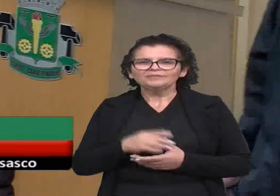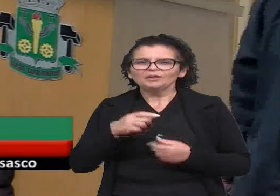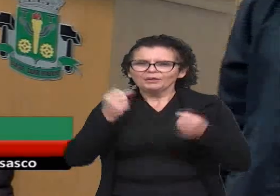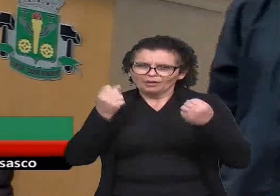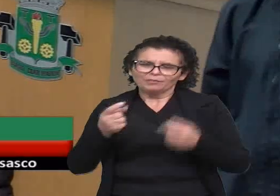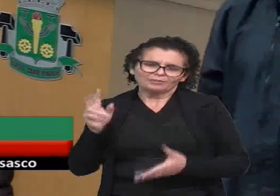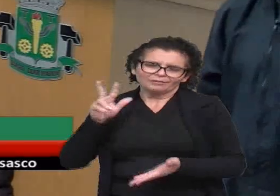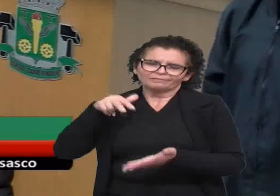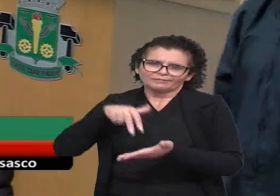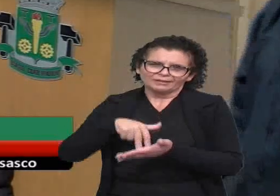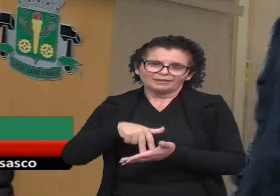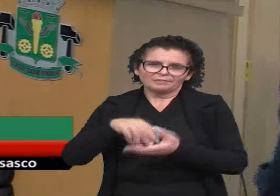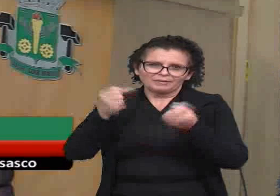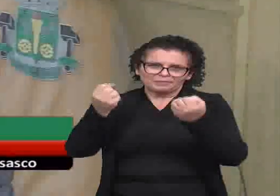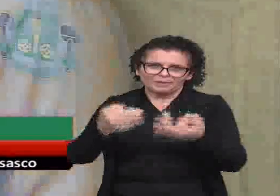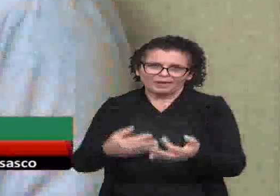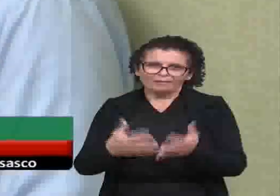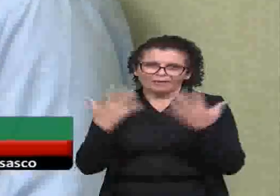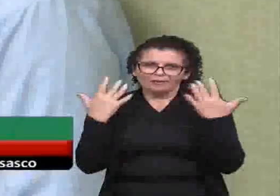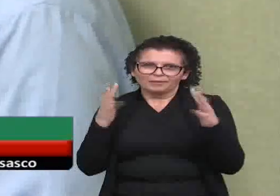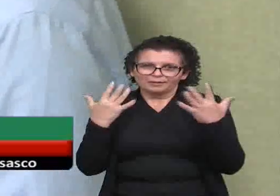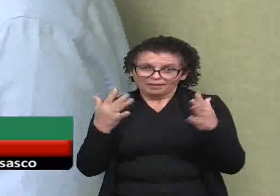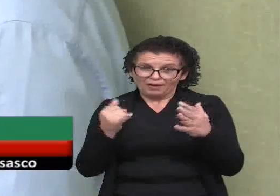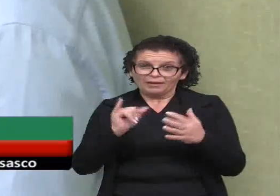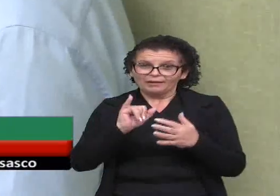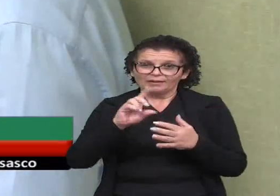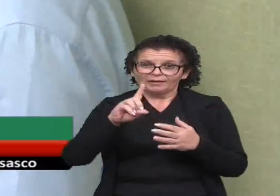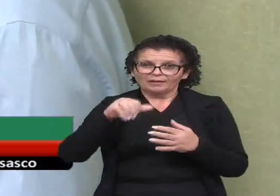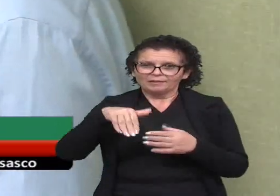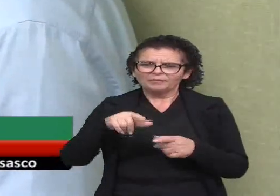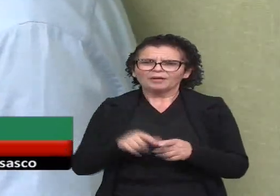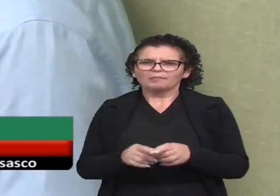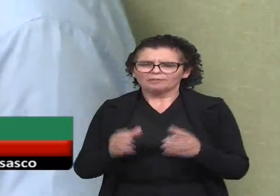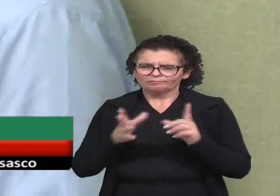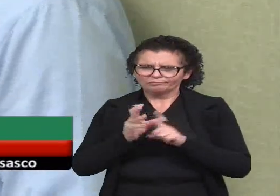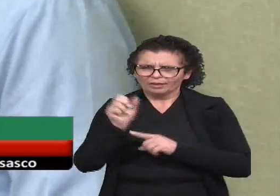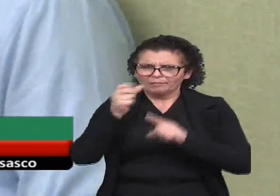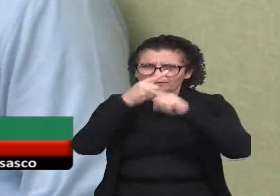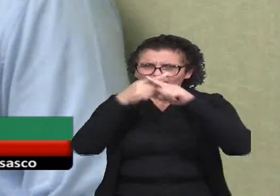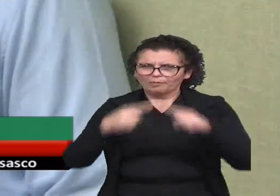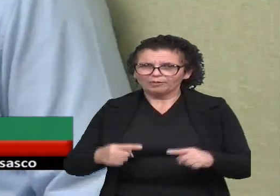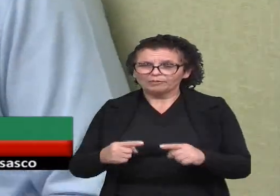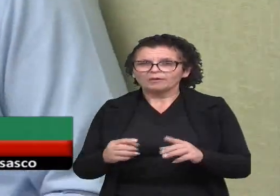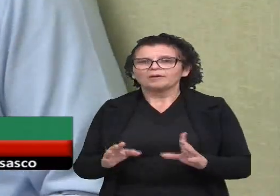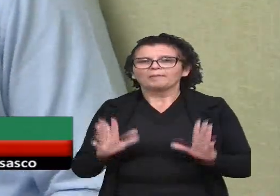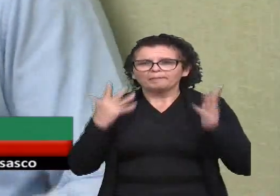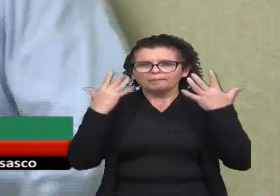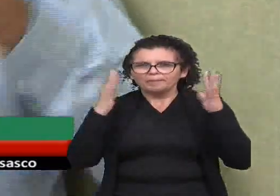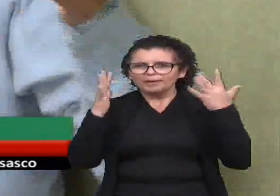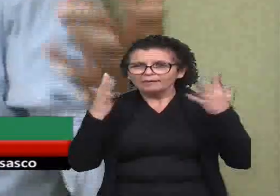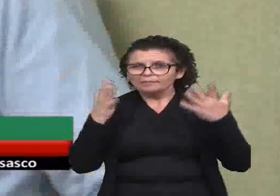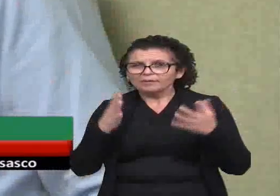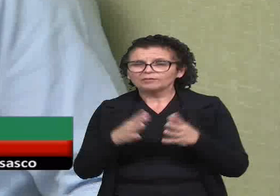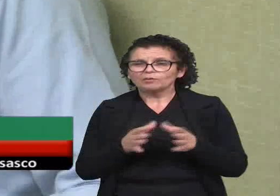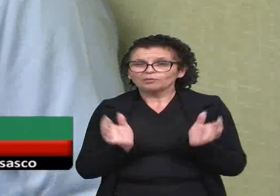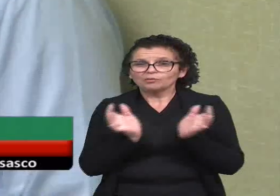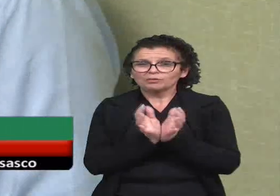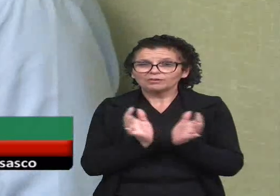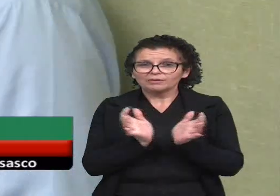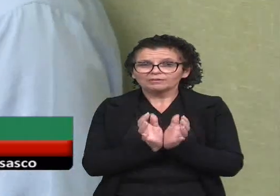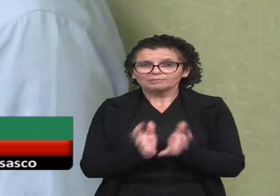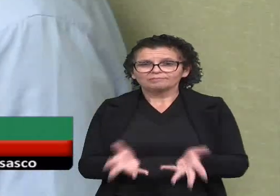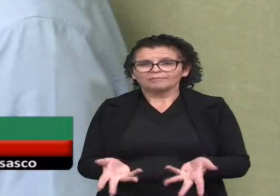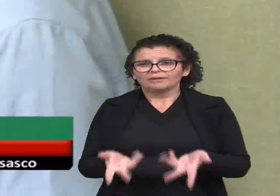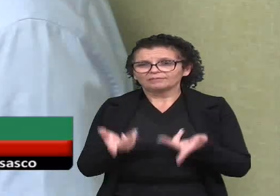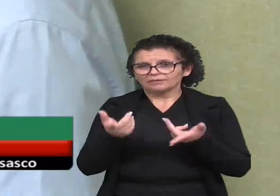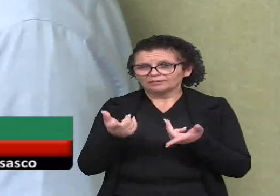deixar de vir aqui, senhor presidente, também parabenizar o IDM aí por essa grande conquista. Né? O IDM hoje é um dos clubes e dos times